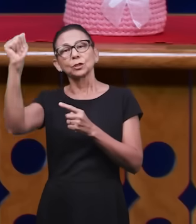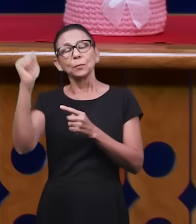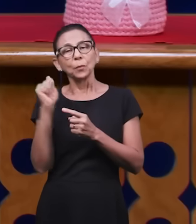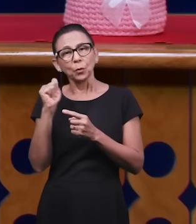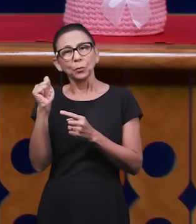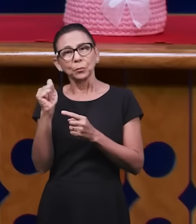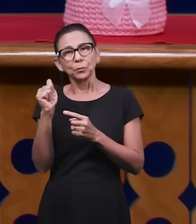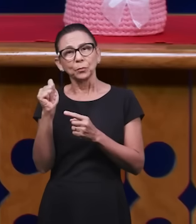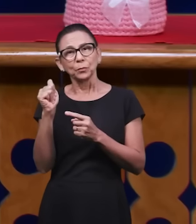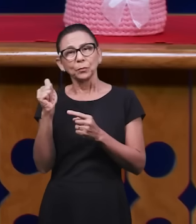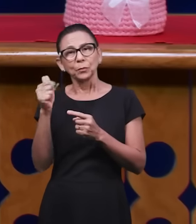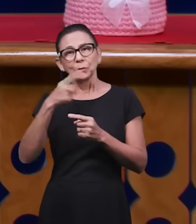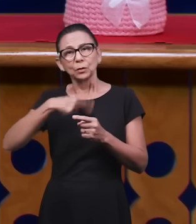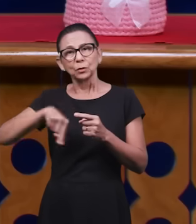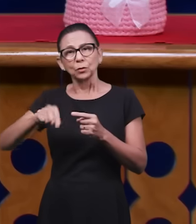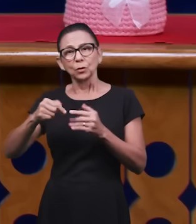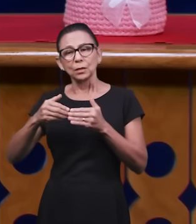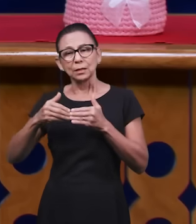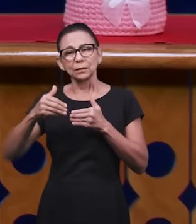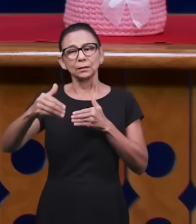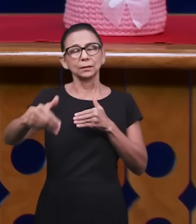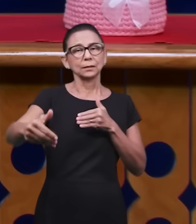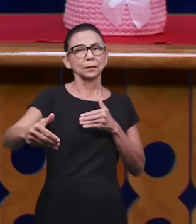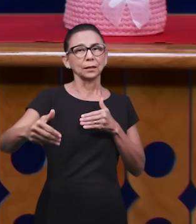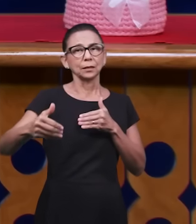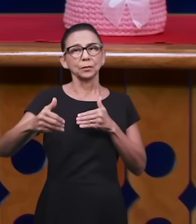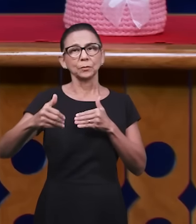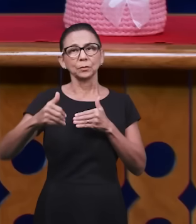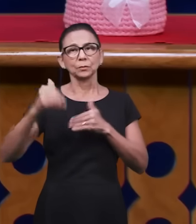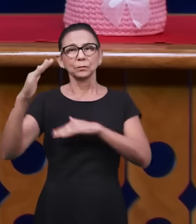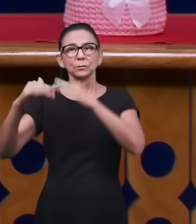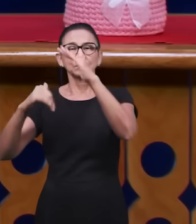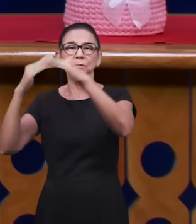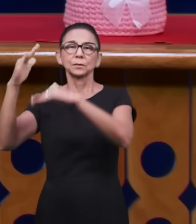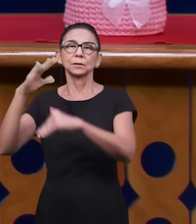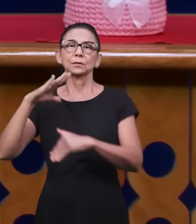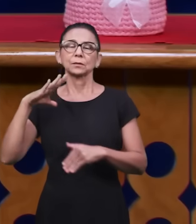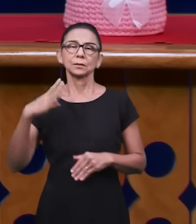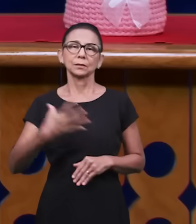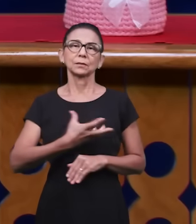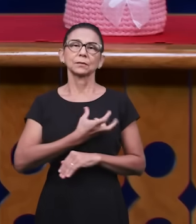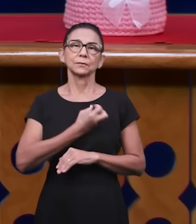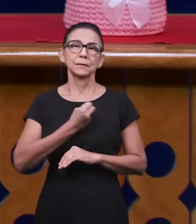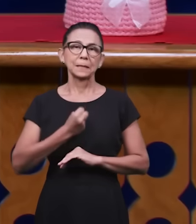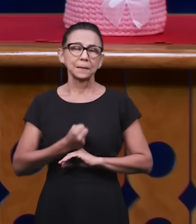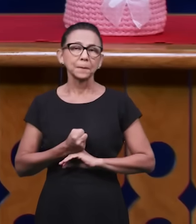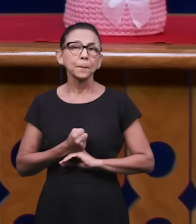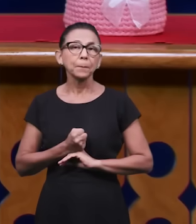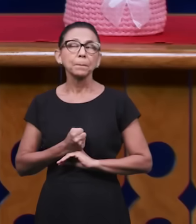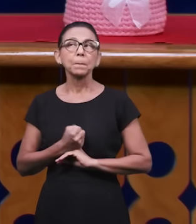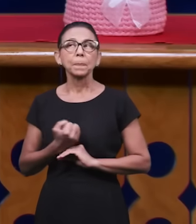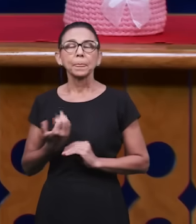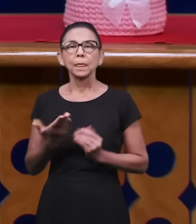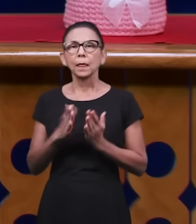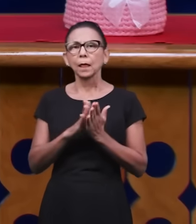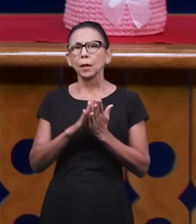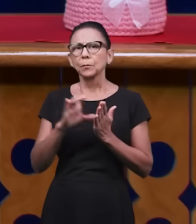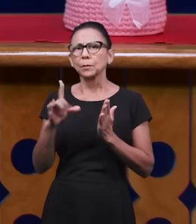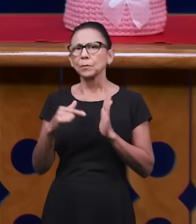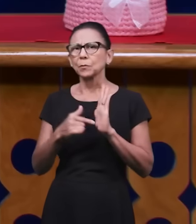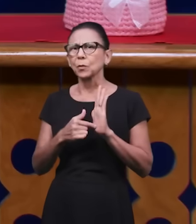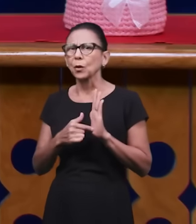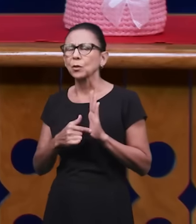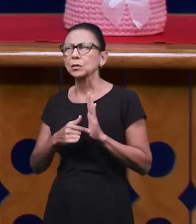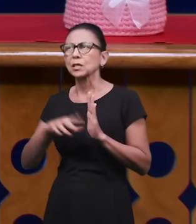isso é fundamental, esse entendimento, porque quando a palavra nos diz, não escolheste vós a mim,